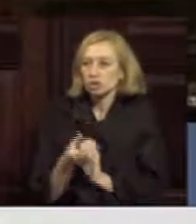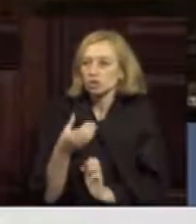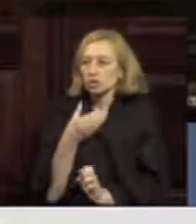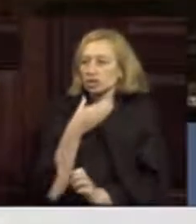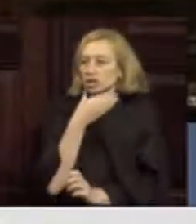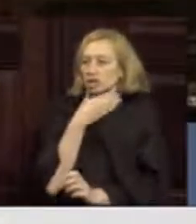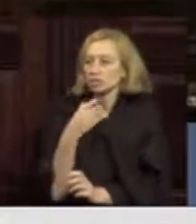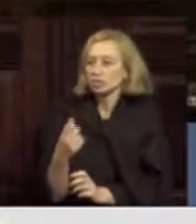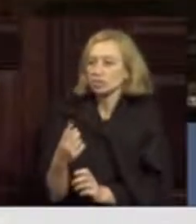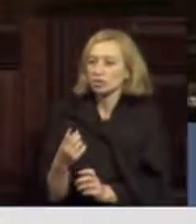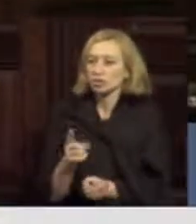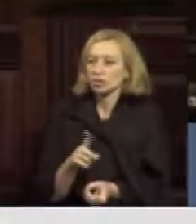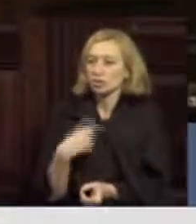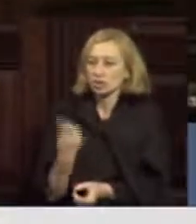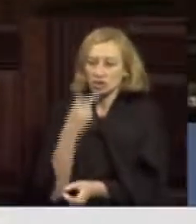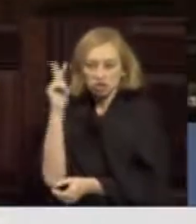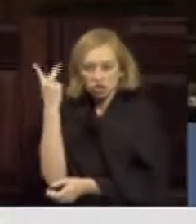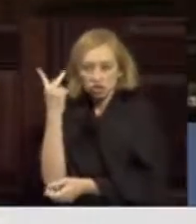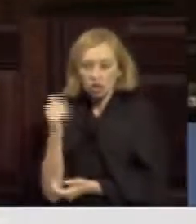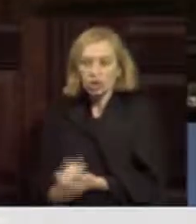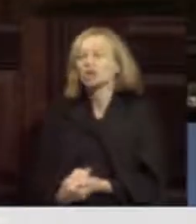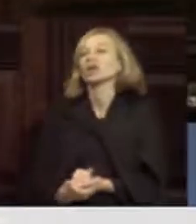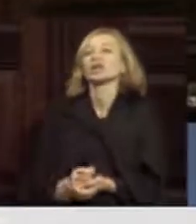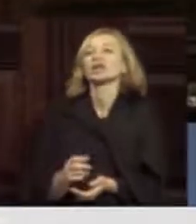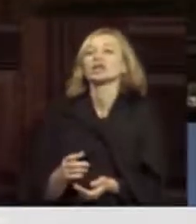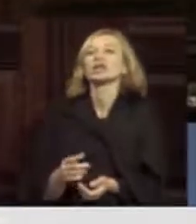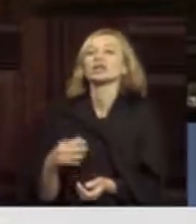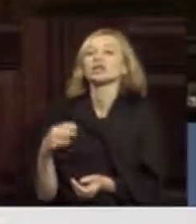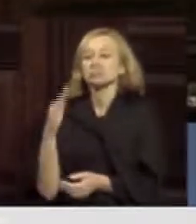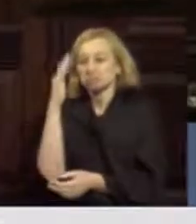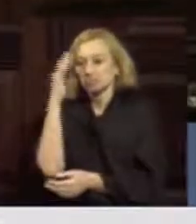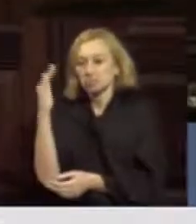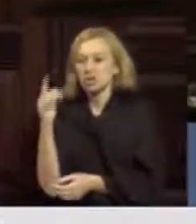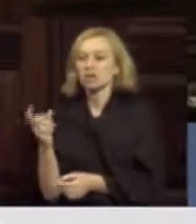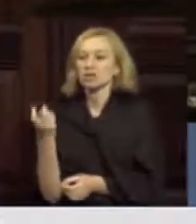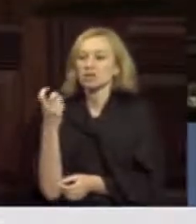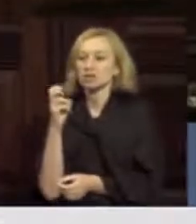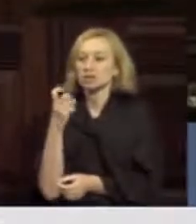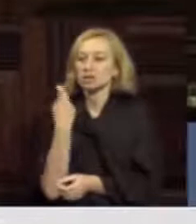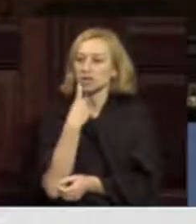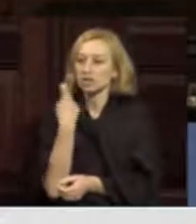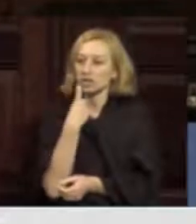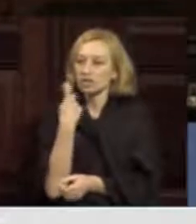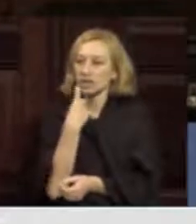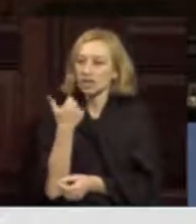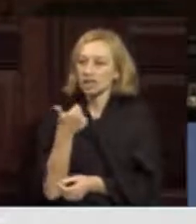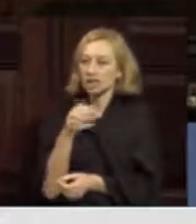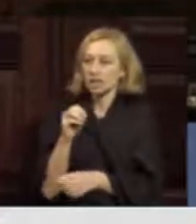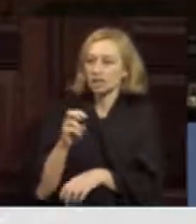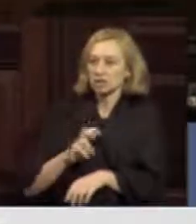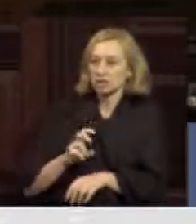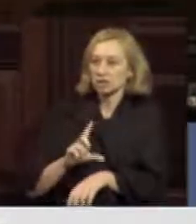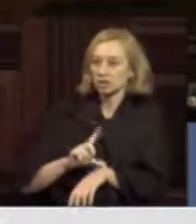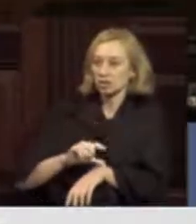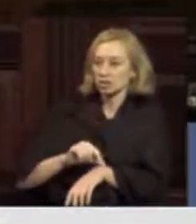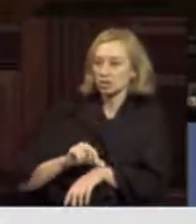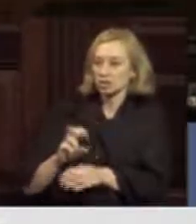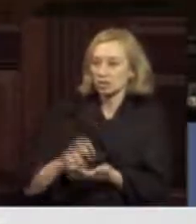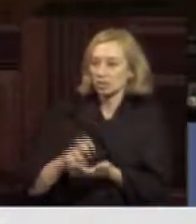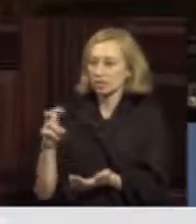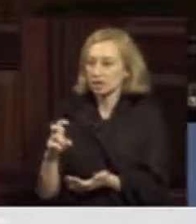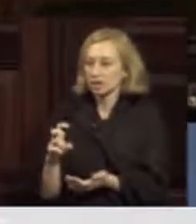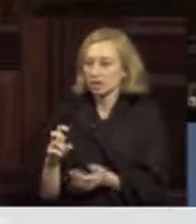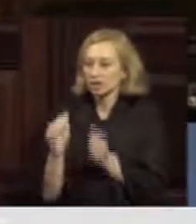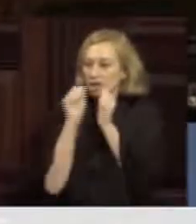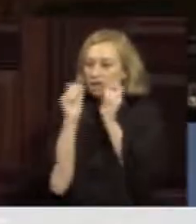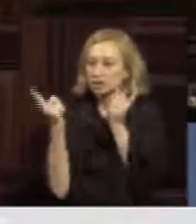isso que é fundamental que nessa sexta-feira, às 10 da manhã, esse plenário de tanta história, de tantos